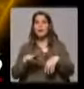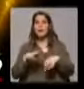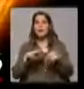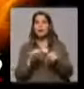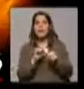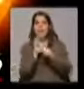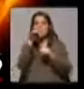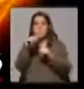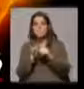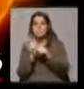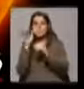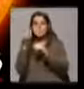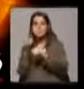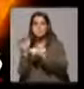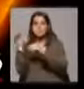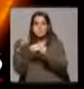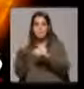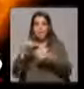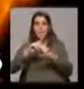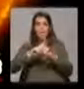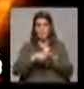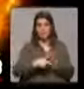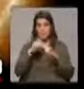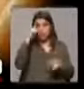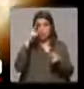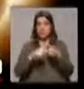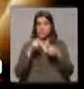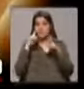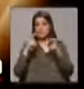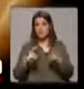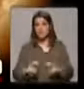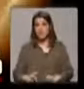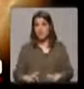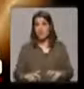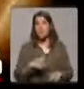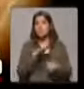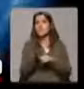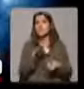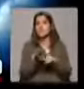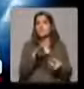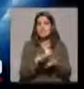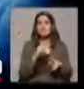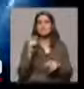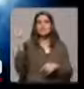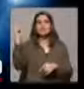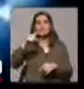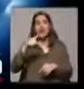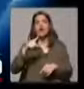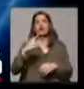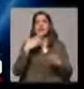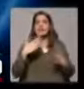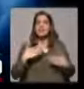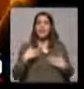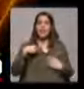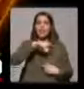onda. O projeto destina-se a investigar a origem e a influência da energia do Sol sobre o planeta